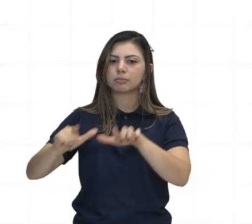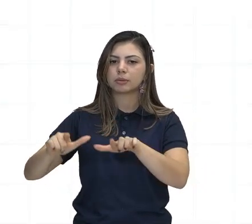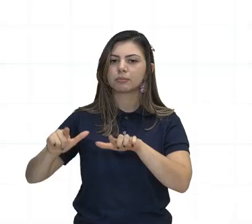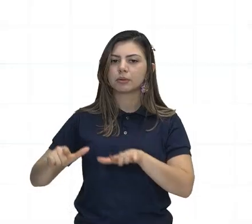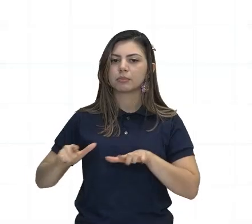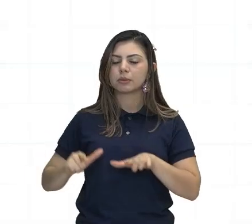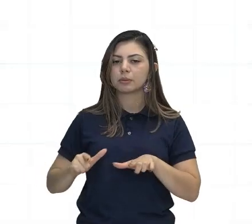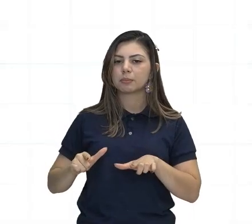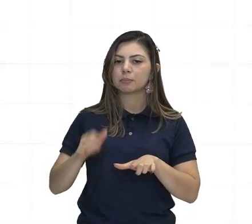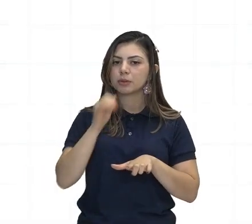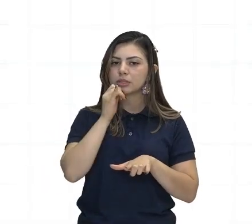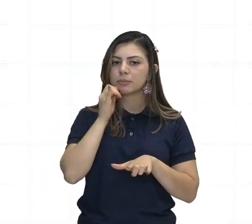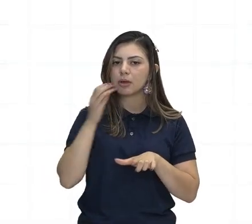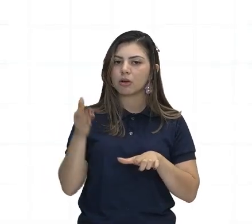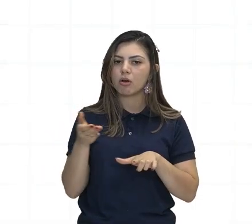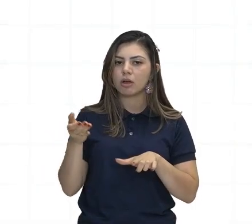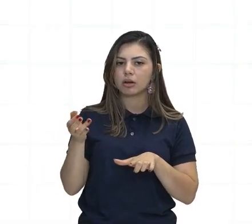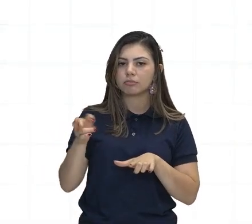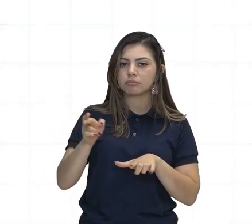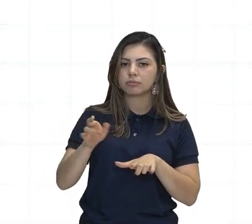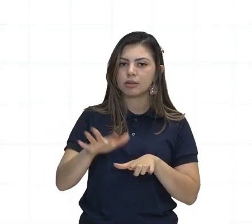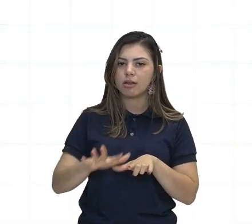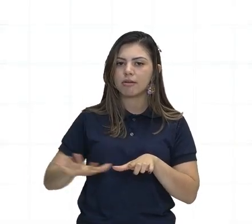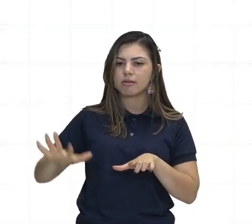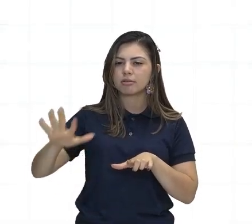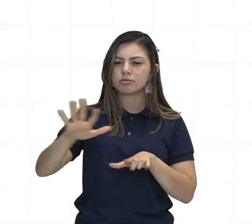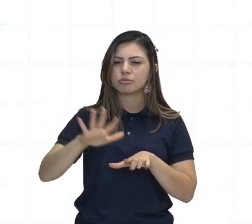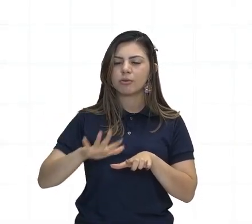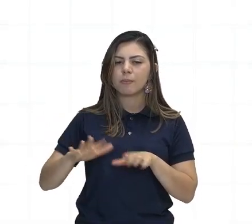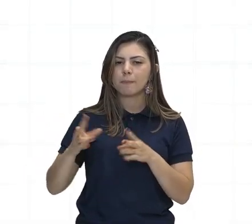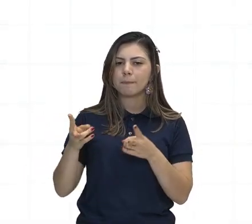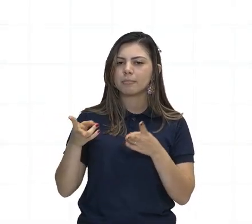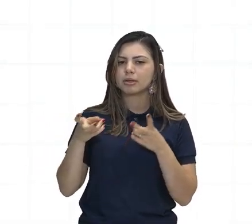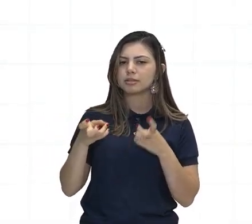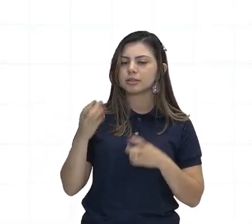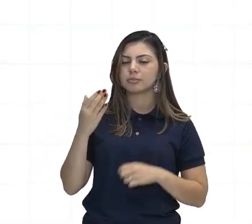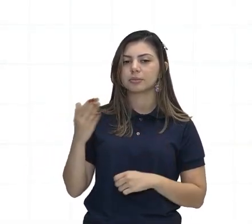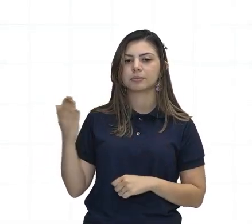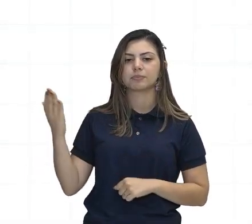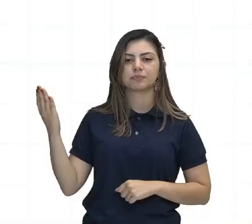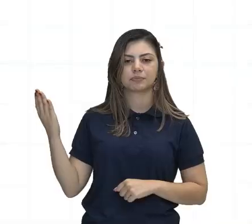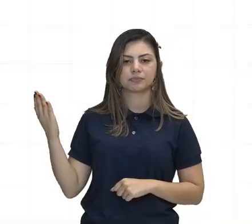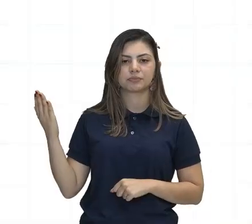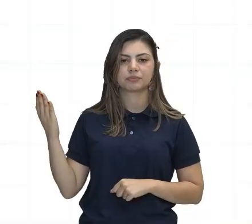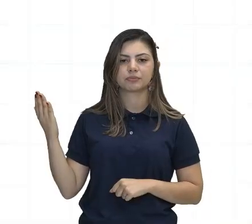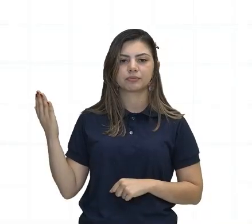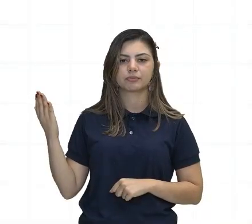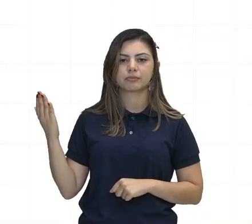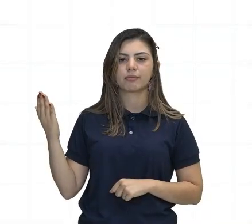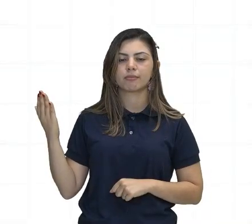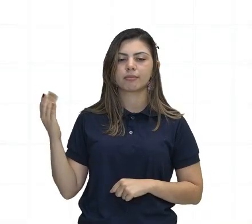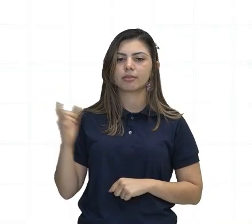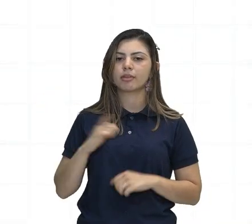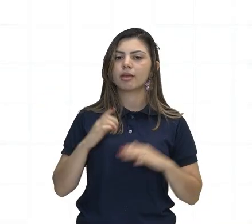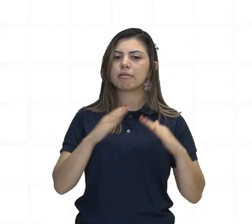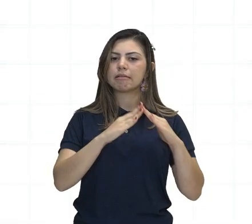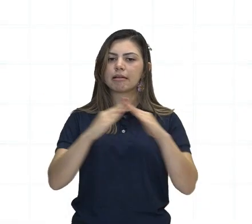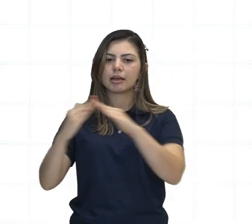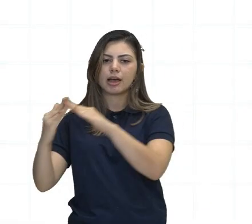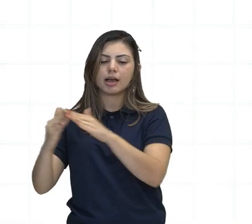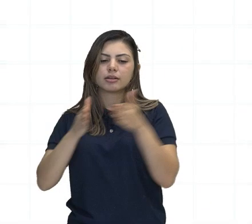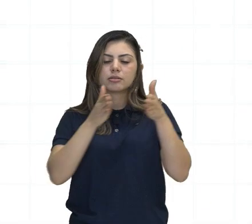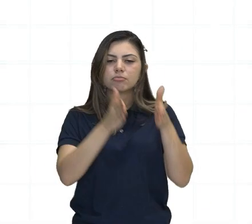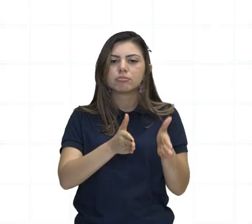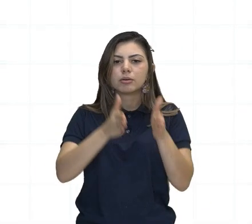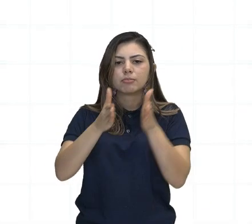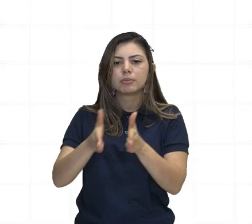aqui, nessa região, né, que vocês podem ver aí lugares, as casas alinhadas,